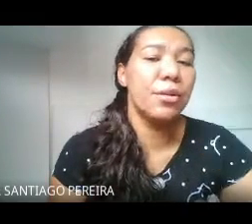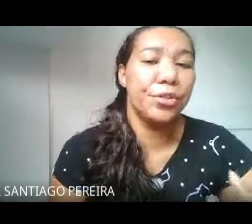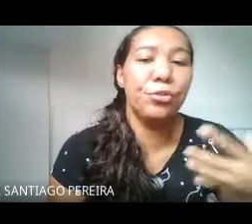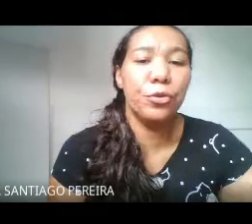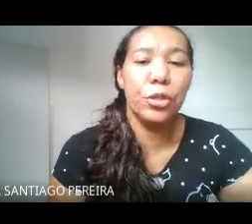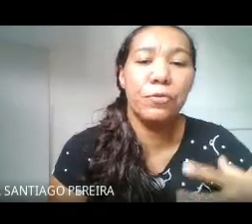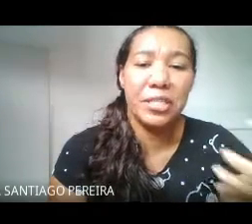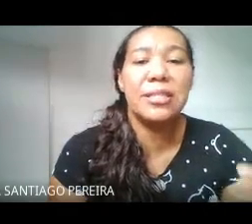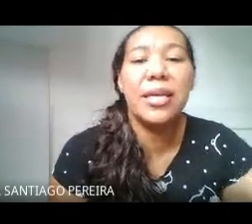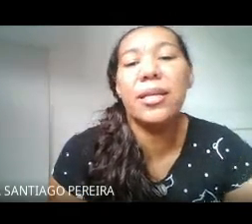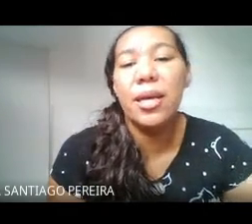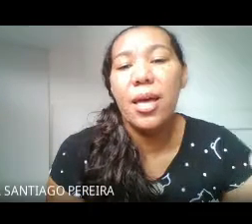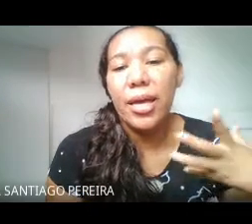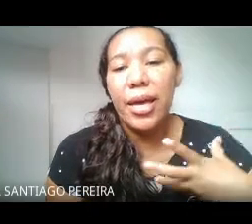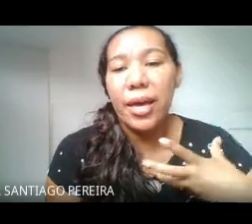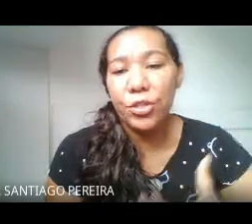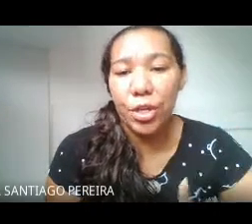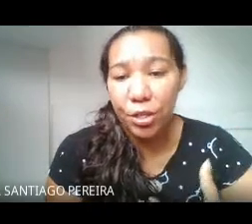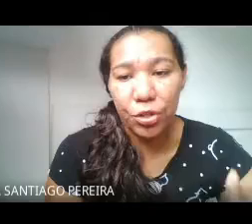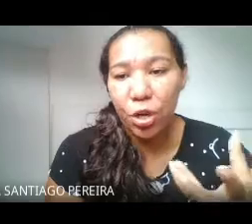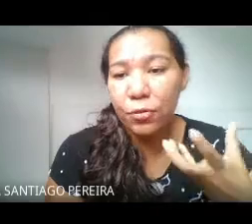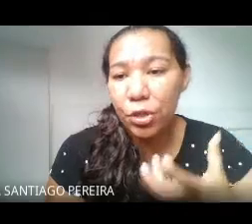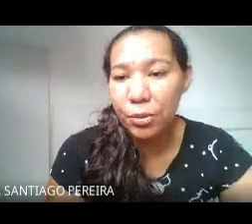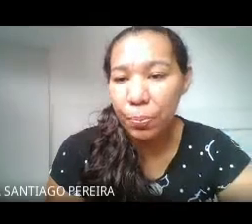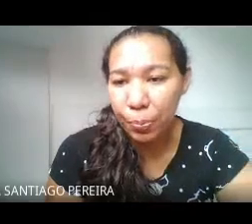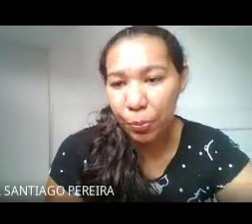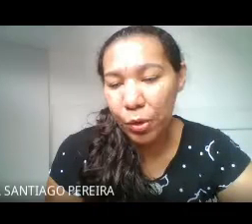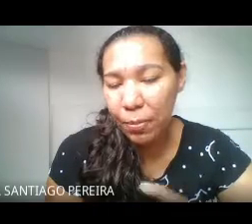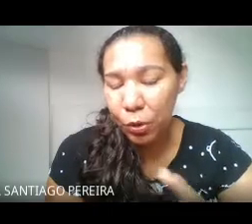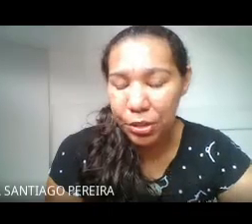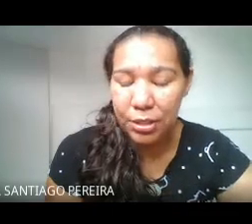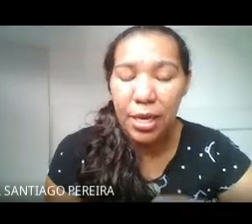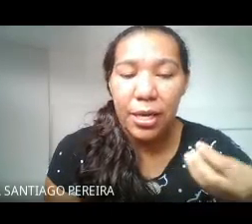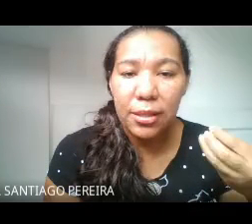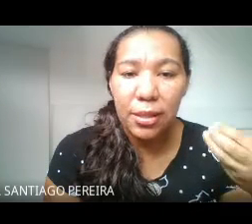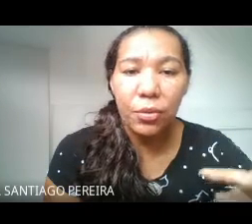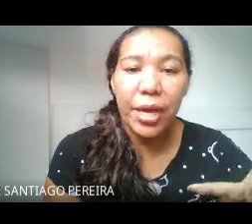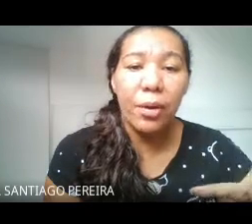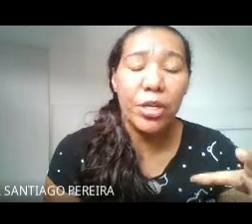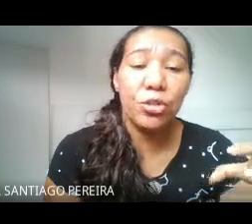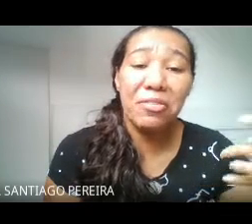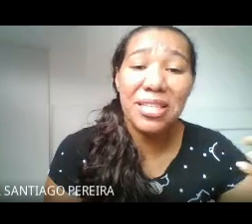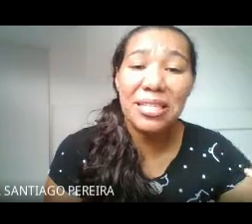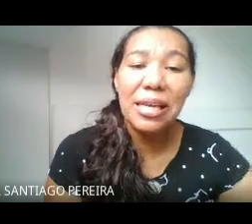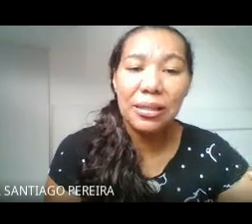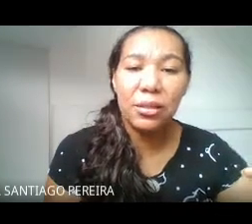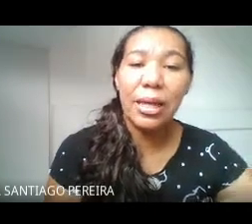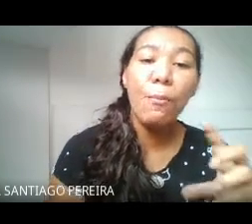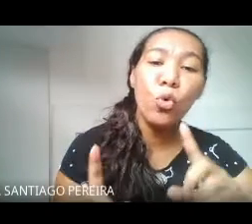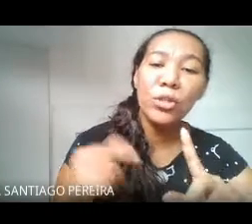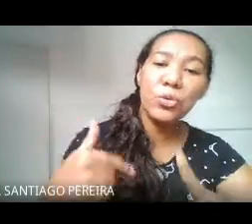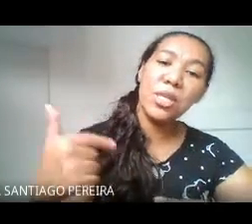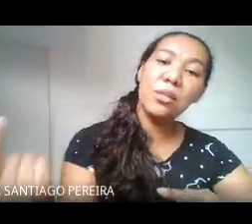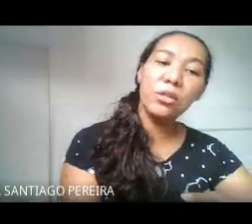chama atenção, que tira o fôlego. Fascinating. History of Dorian Gray Portrait. Então, é uma história fascinante.